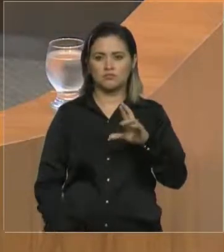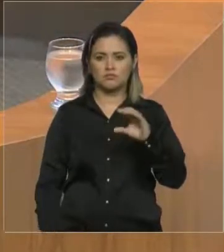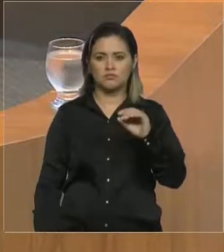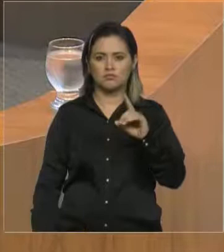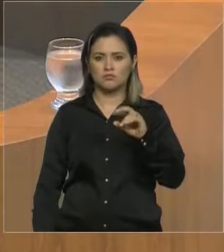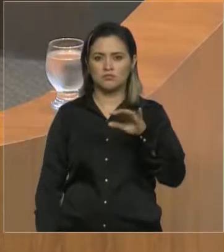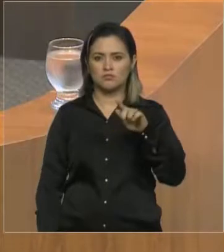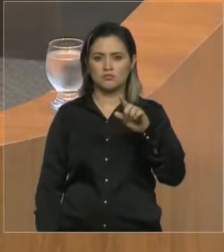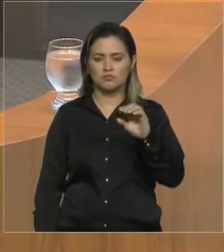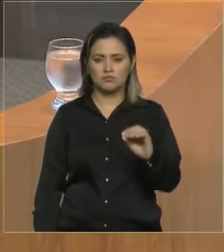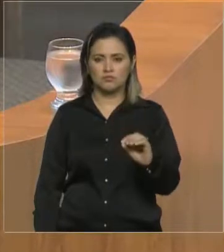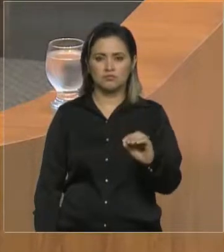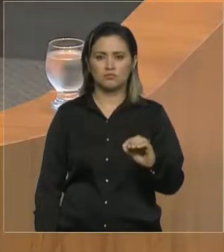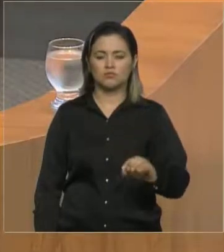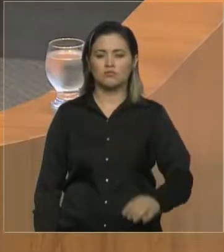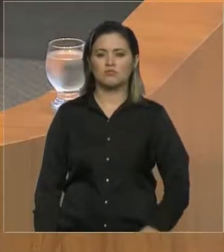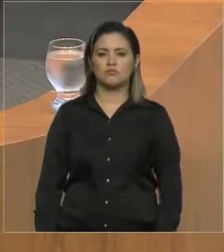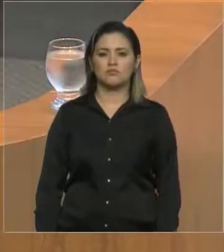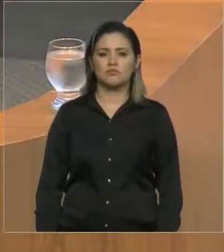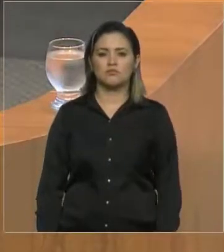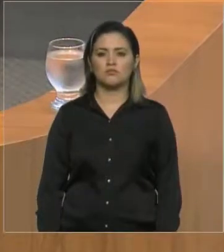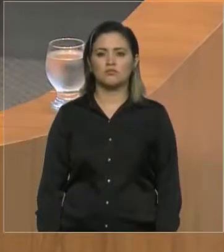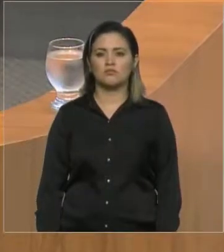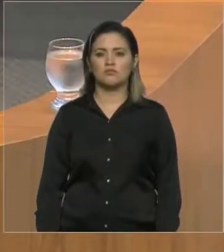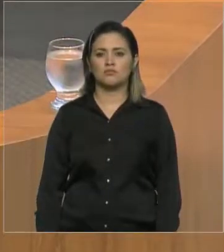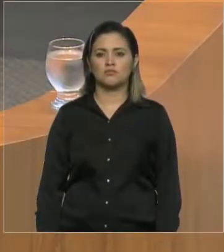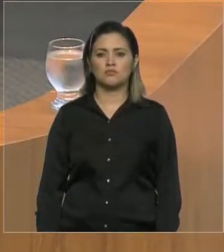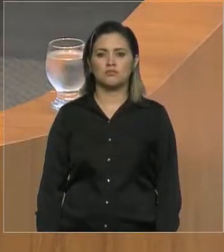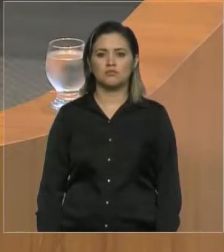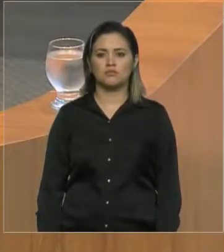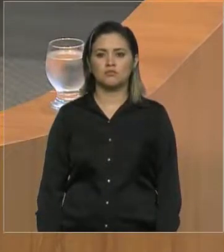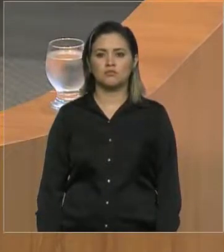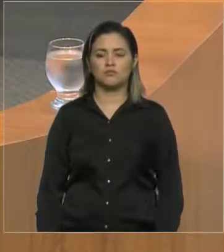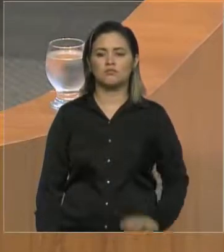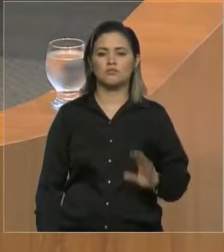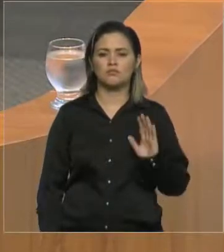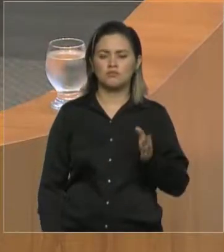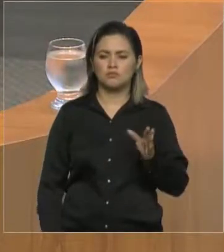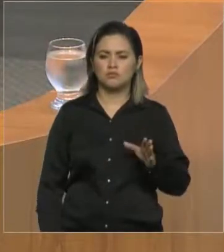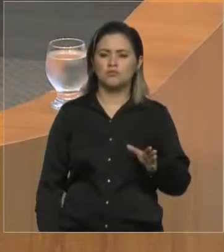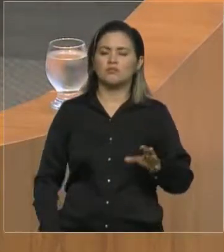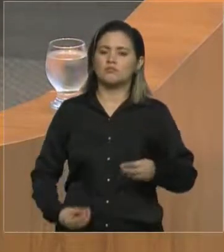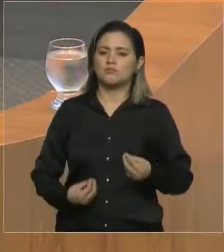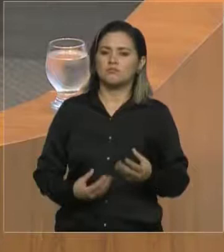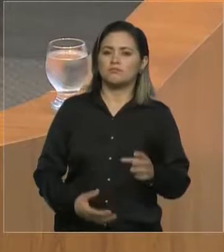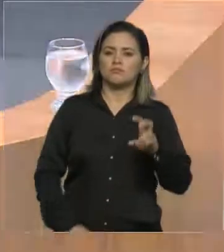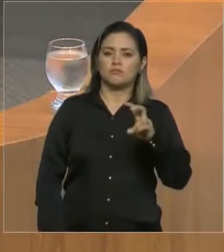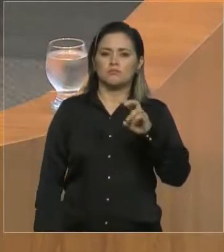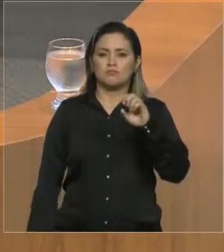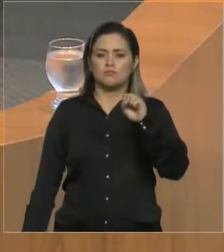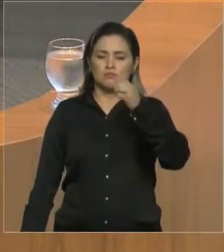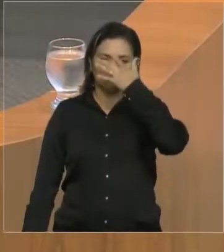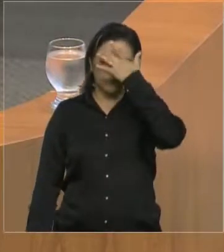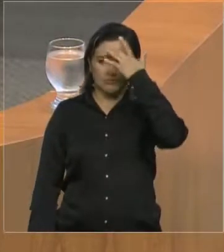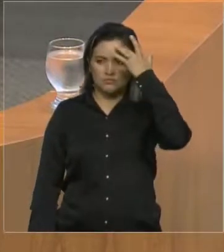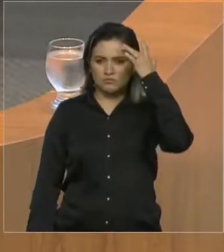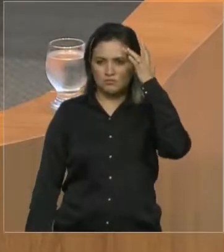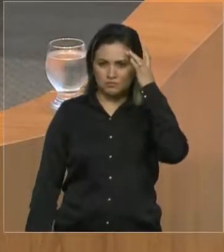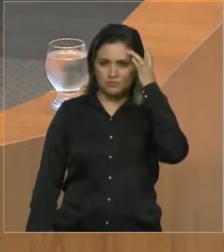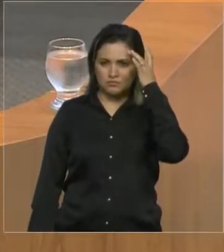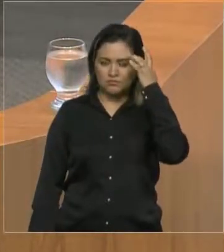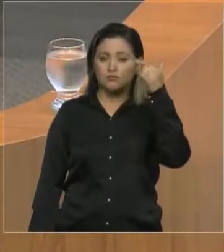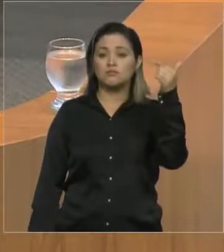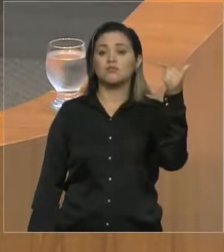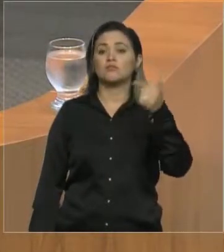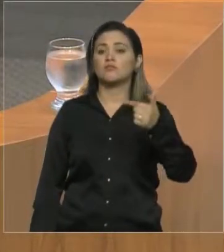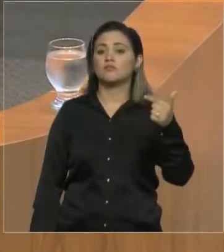produz colchões e colchonetes, já emprega, na sua primeira fase, 58 pessoas. Na segunda fase, que é a